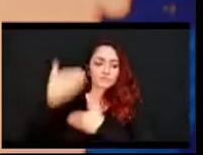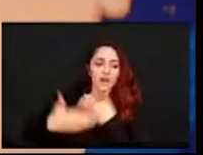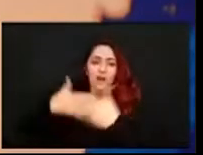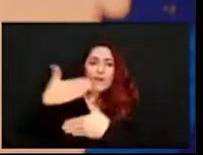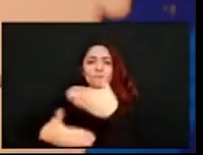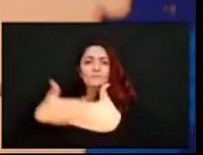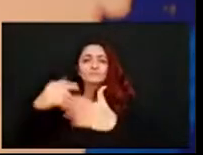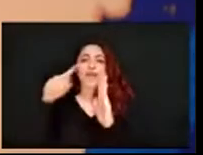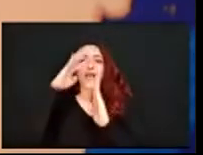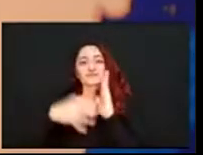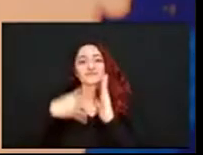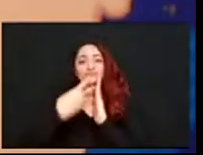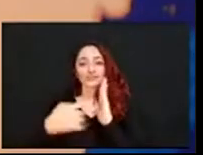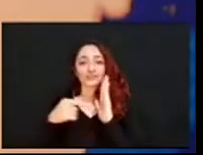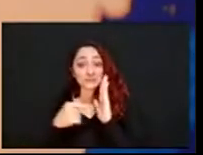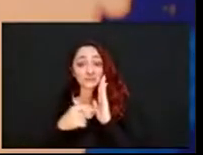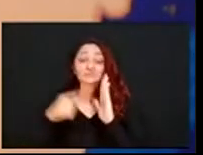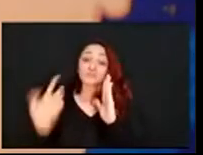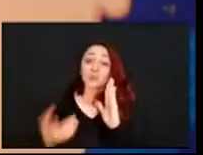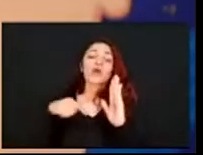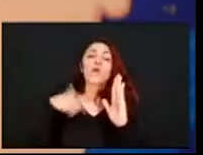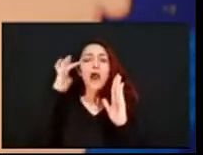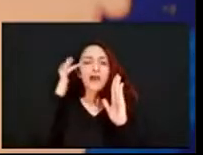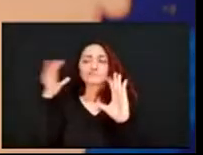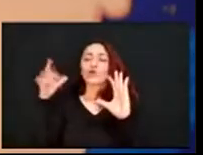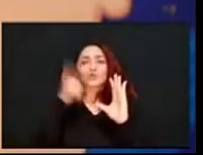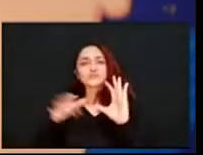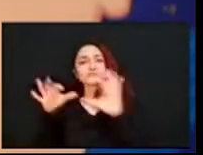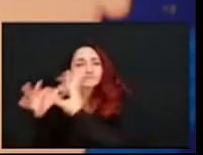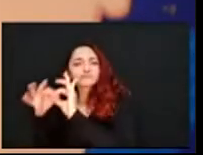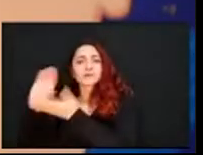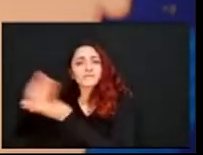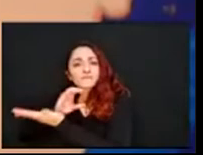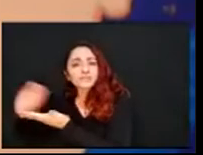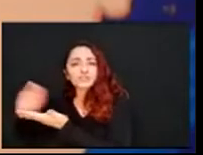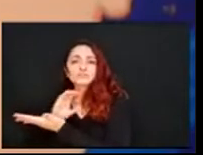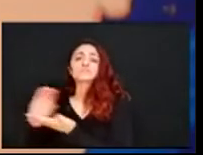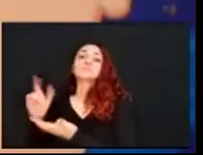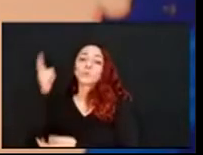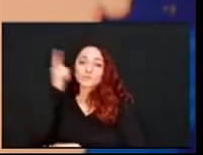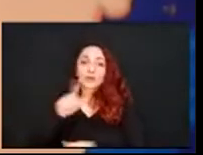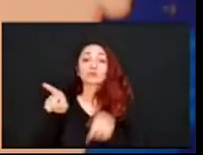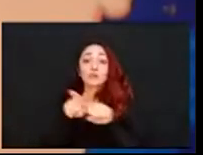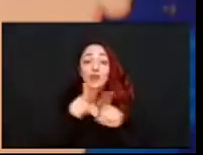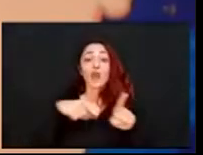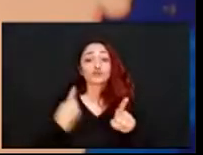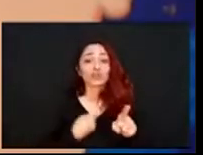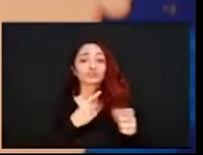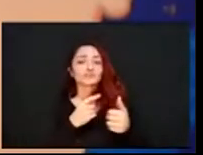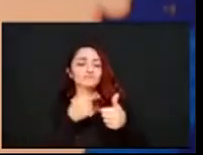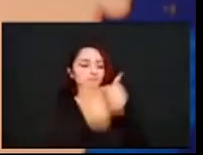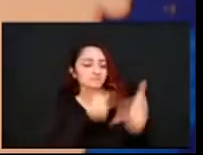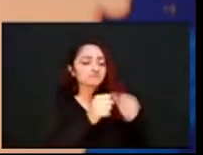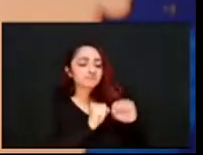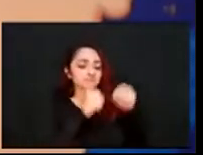próximos anos na colher muito de todos esses investimentos A Gente Tem trabalhado muito forte do plano anti-racista o Lúcio falou muito